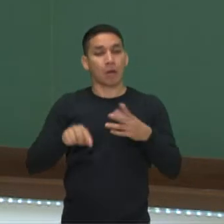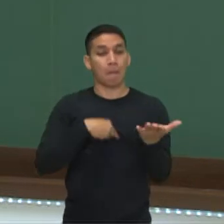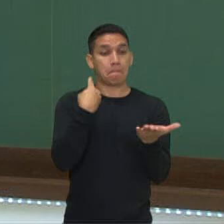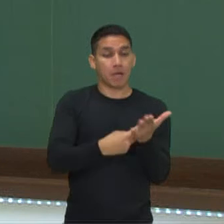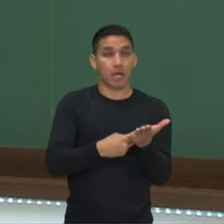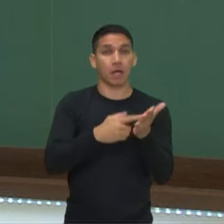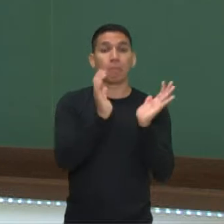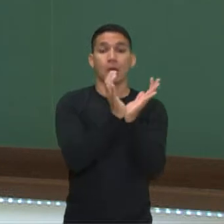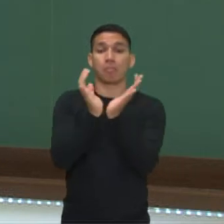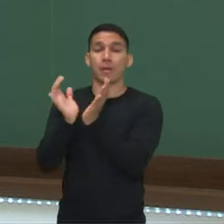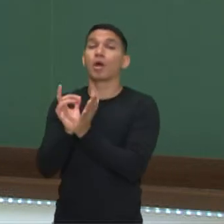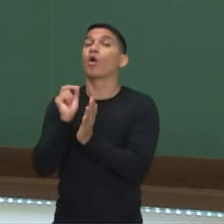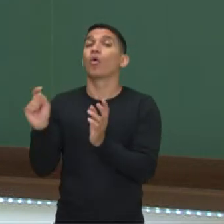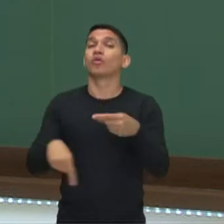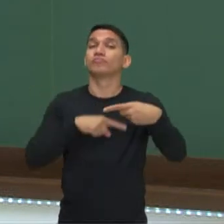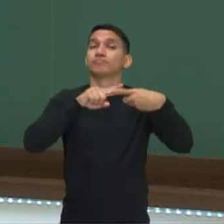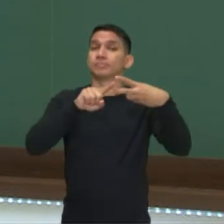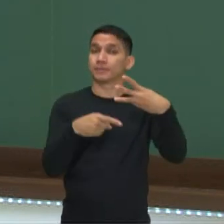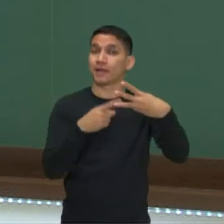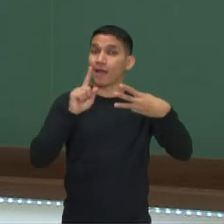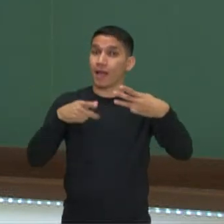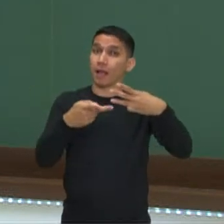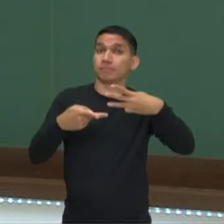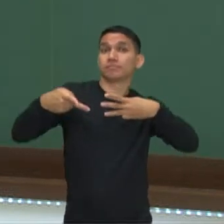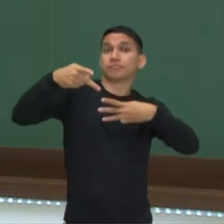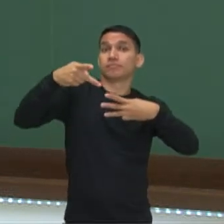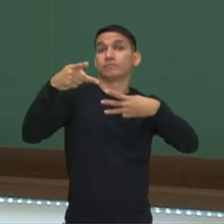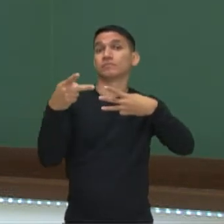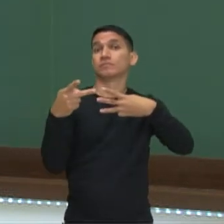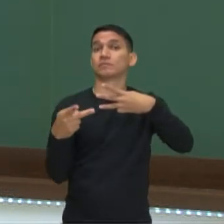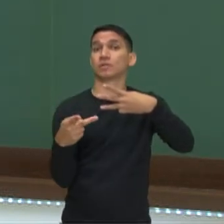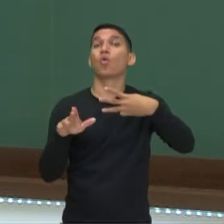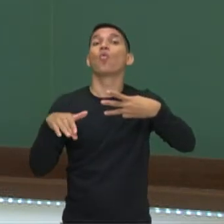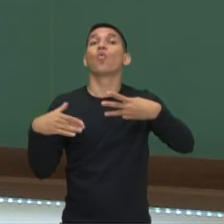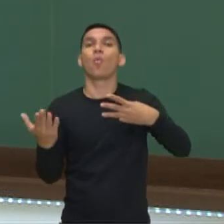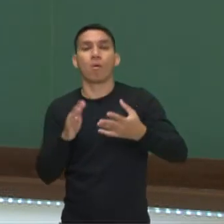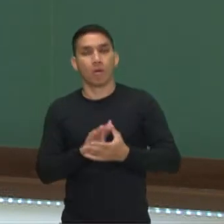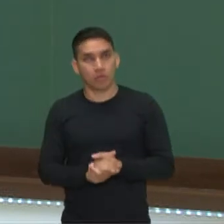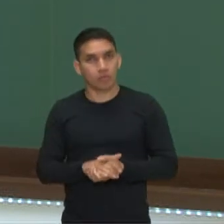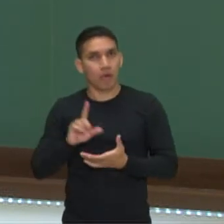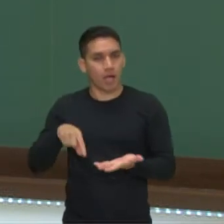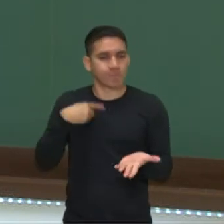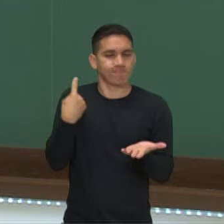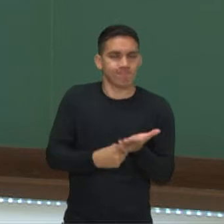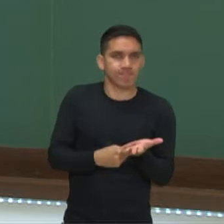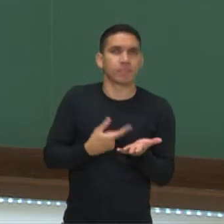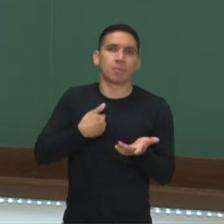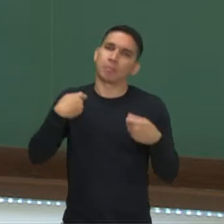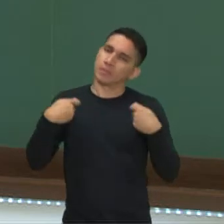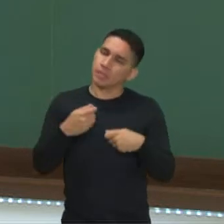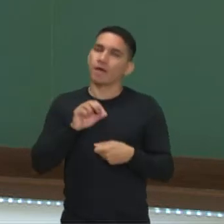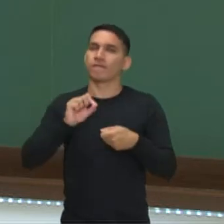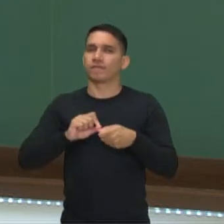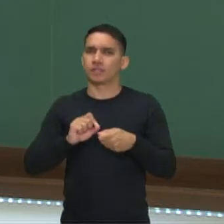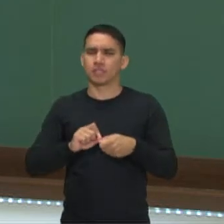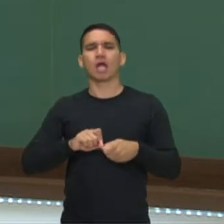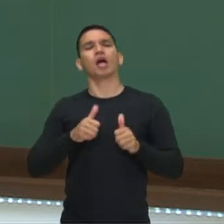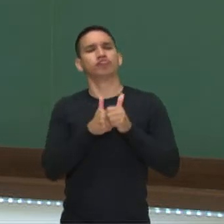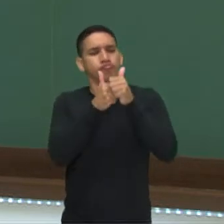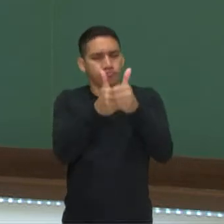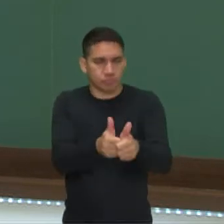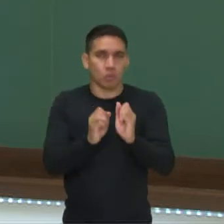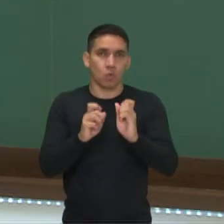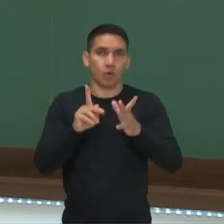as prioridades das nossas tarefas, né? Aquilo que a gente tem como um compromisso, que é muito importante a gente fazer, aquele